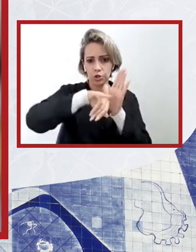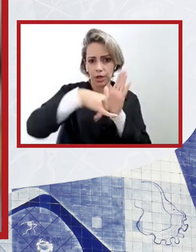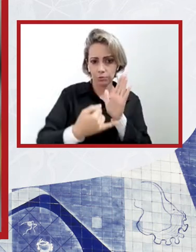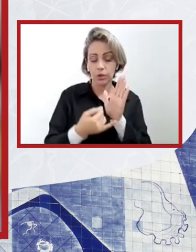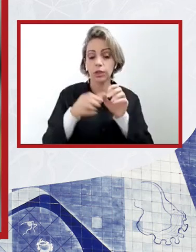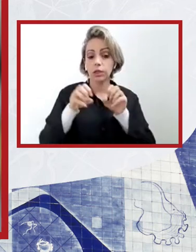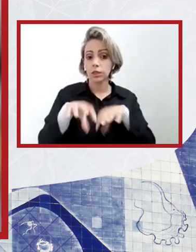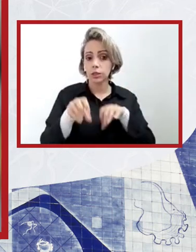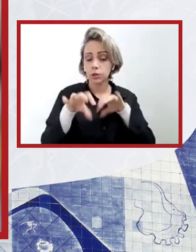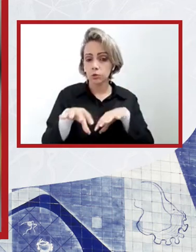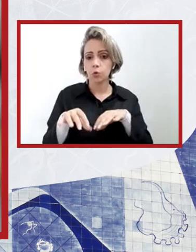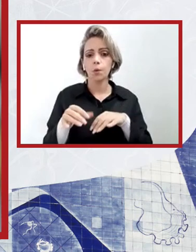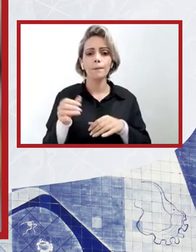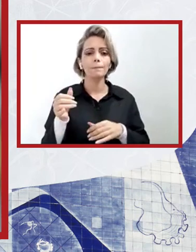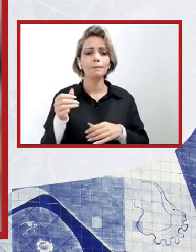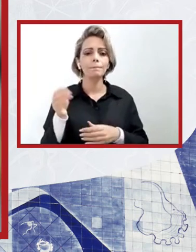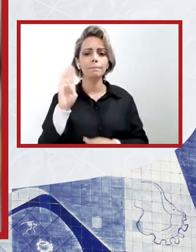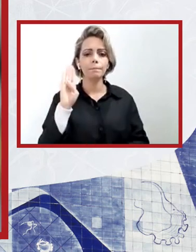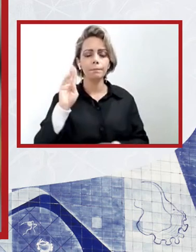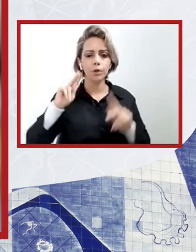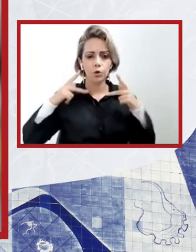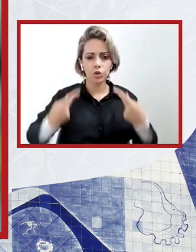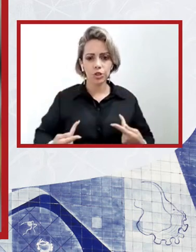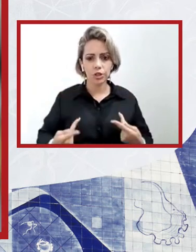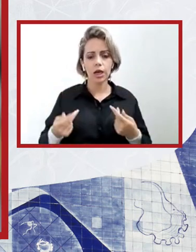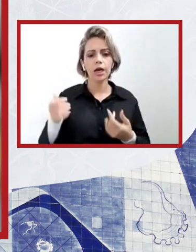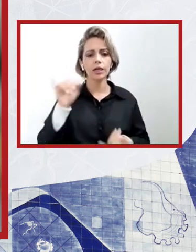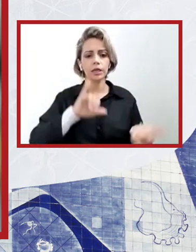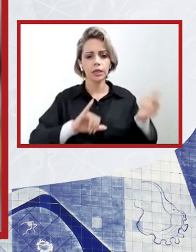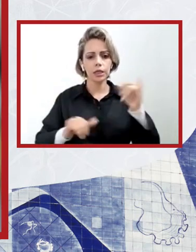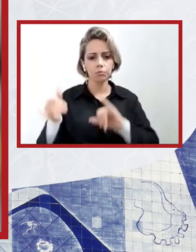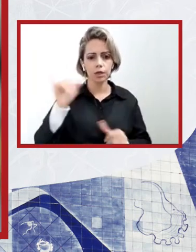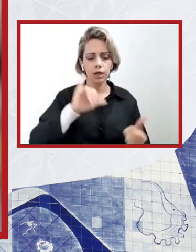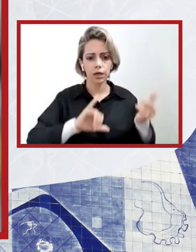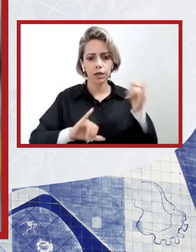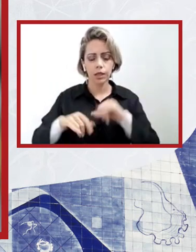pré-vestibular comunitário da Pastoral PUC Rio,